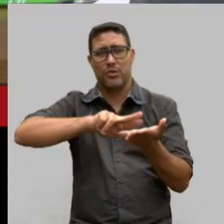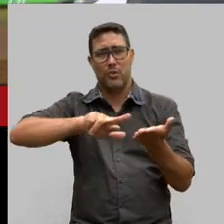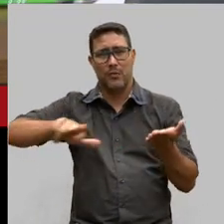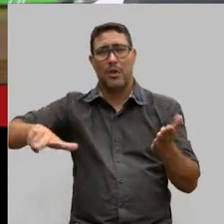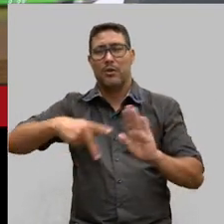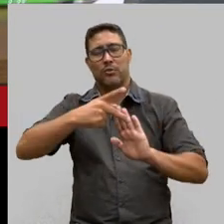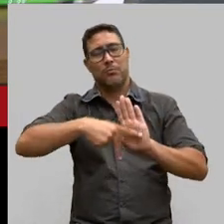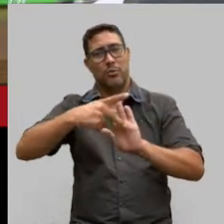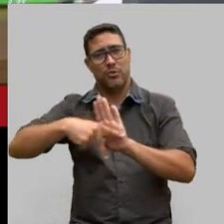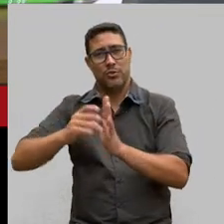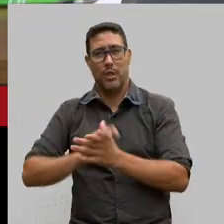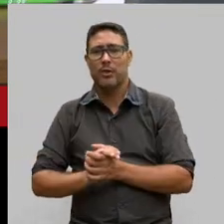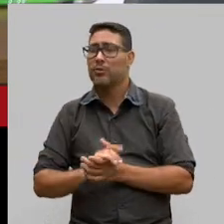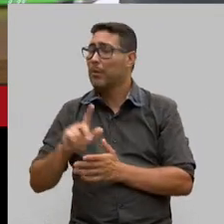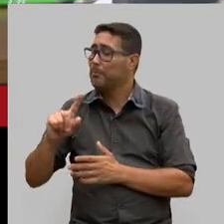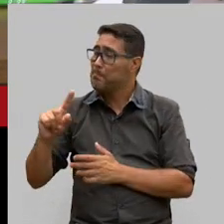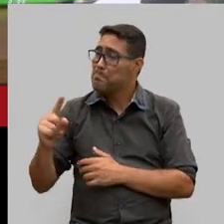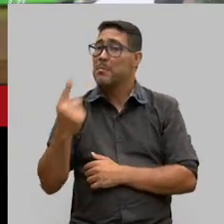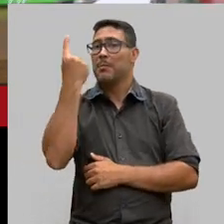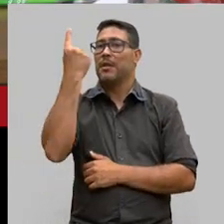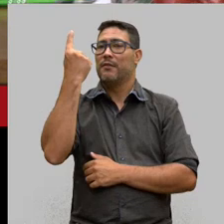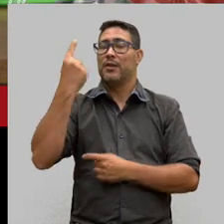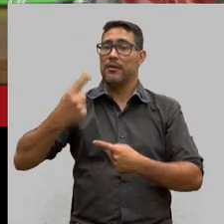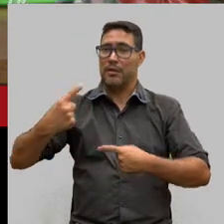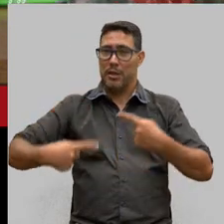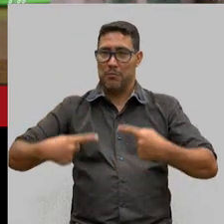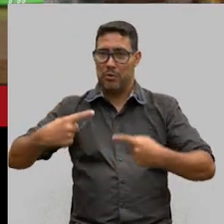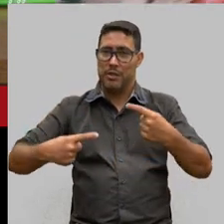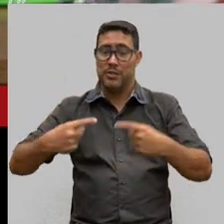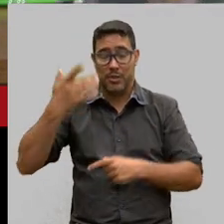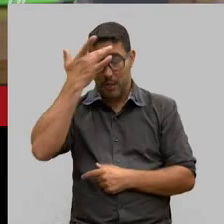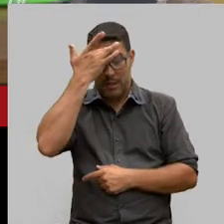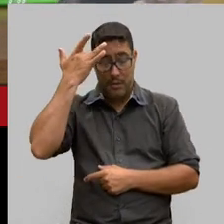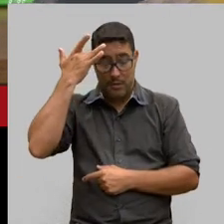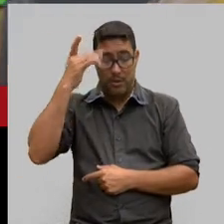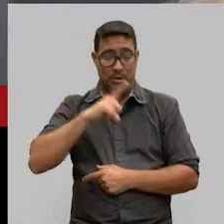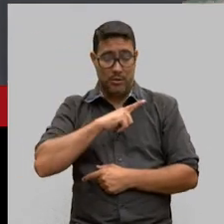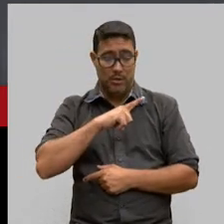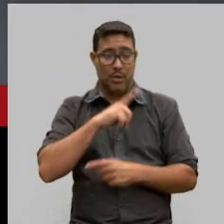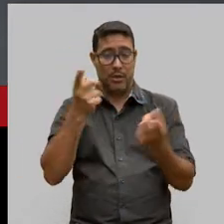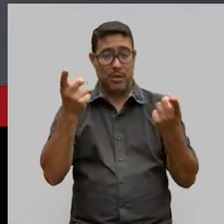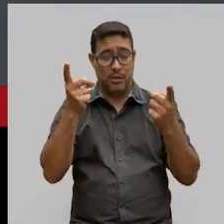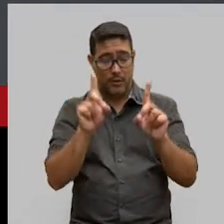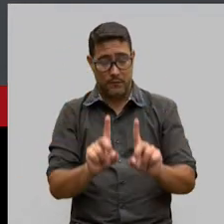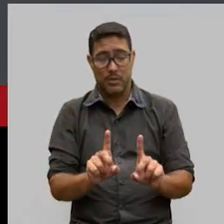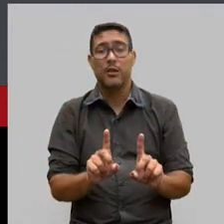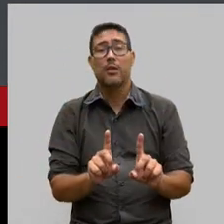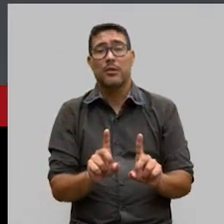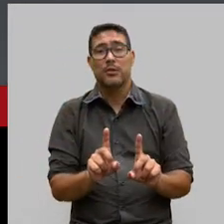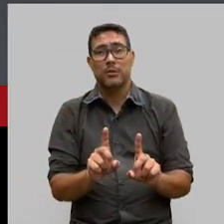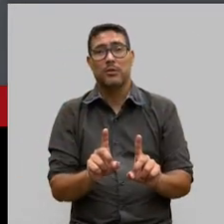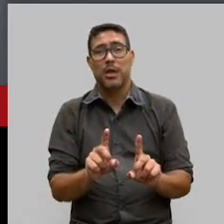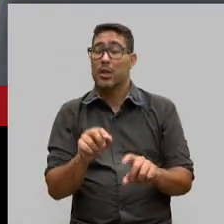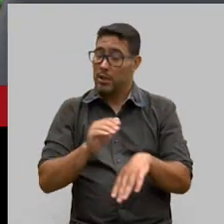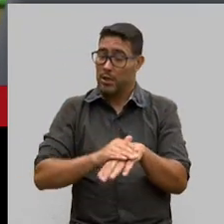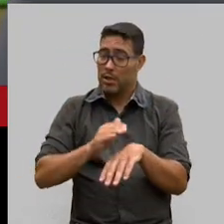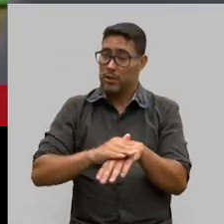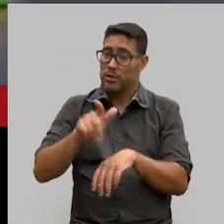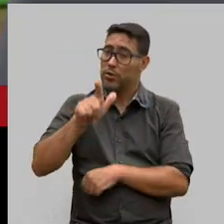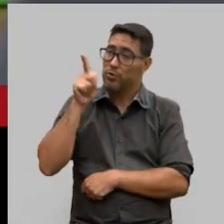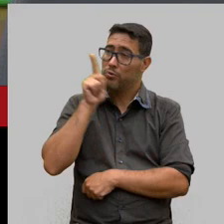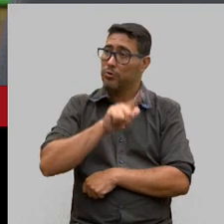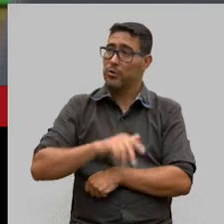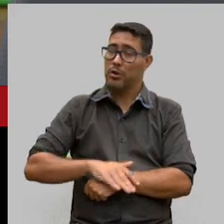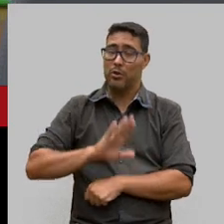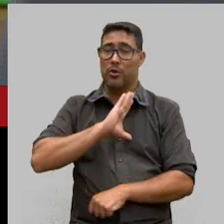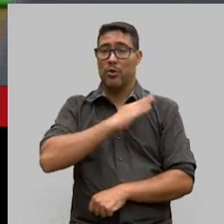primeira vez na política pessoas com deficiência nós conseguimos colocar Cristiano o governo